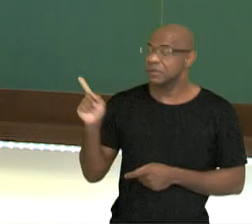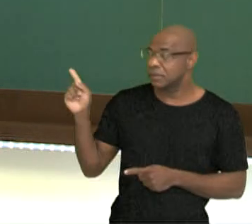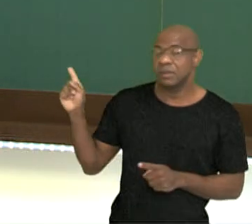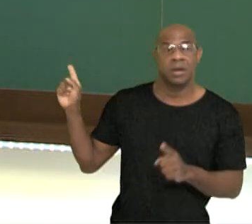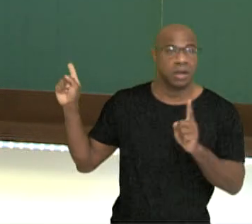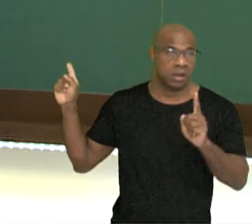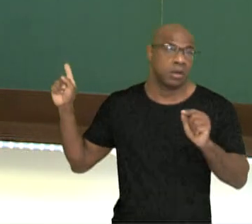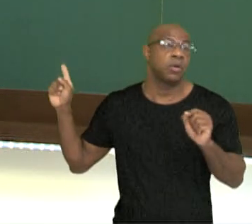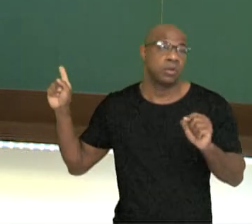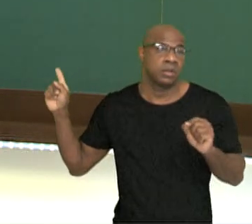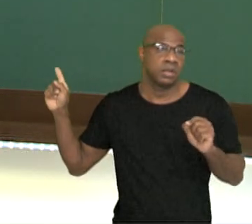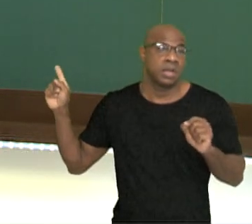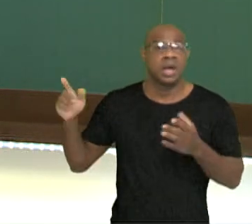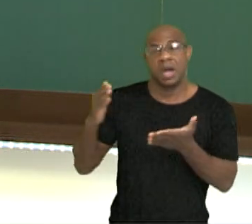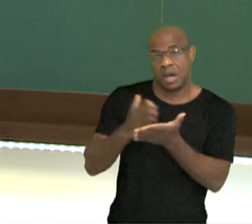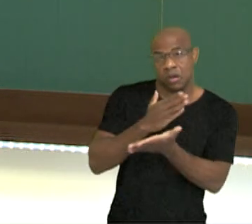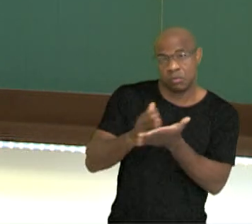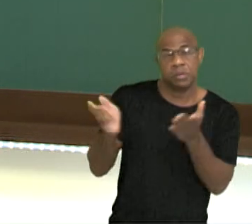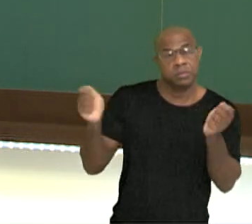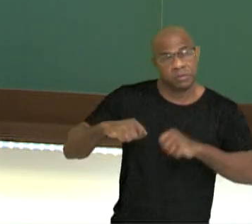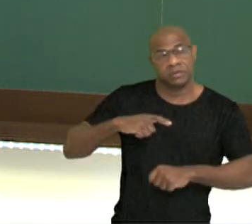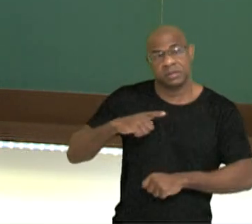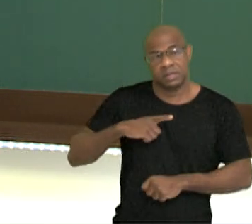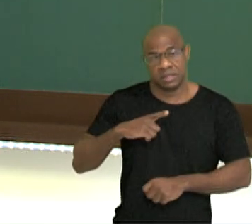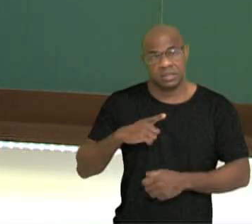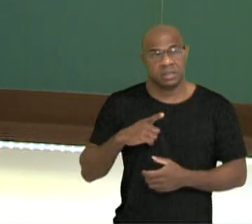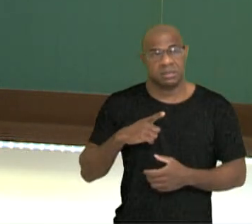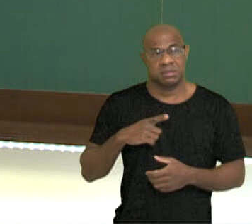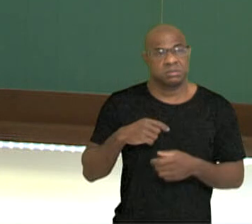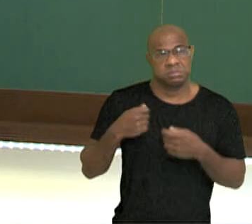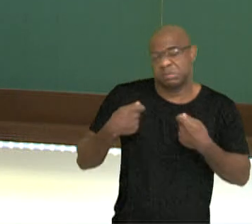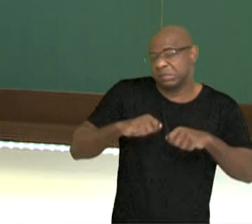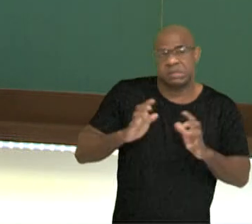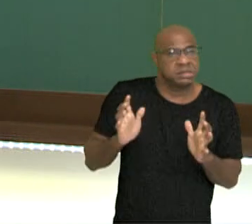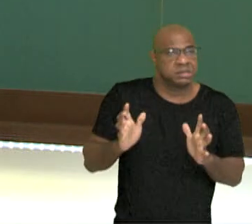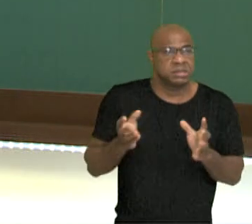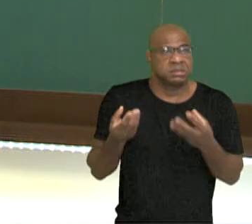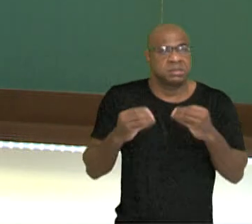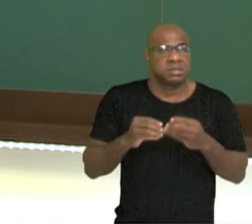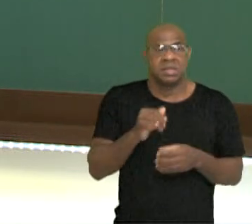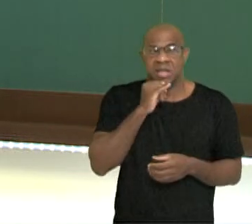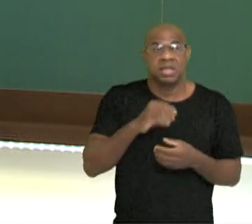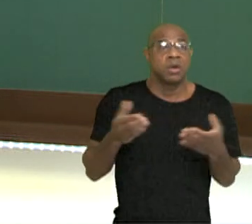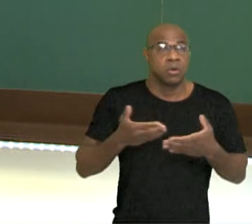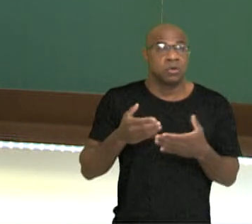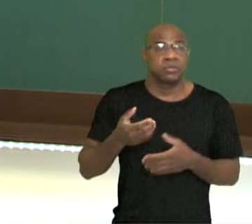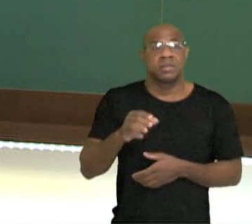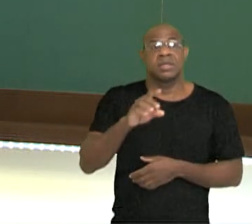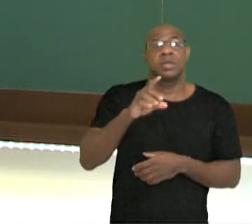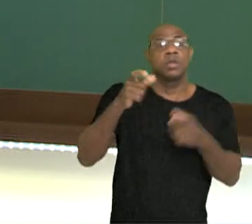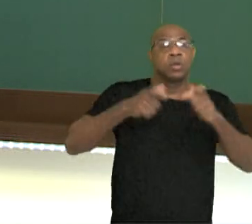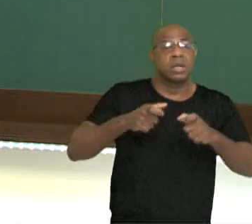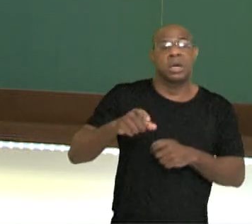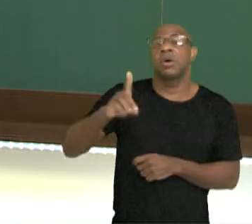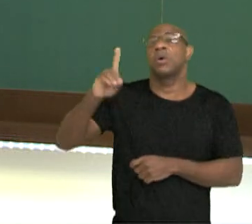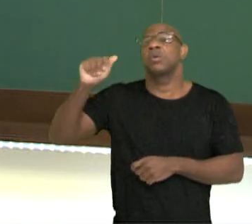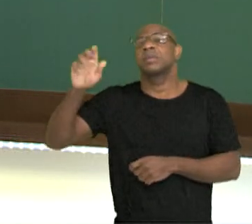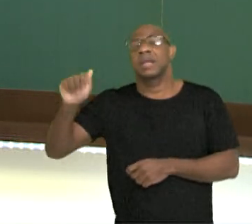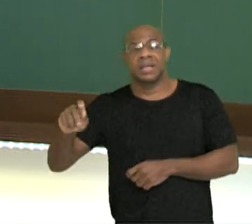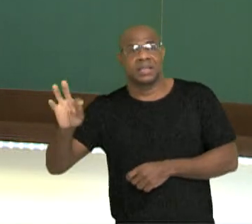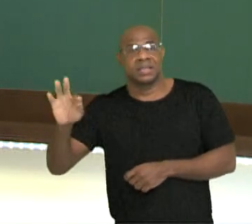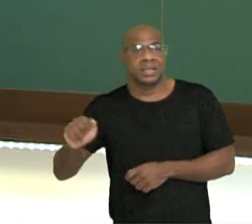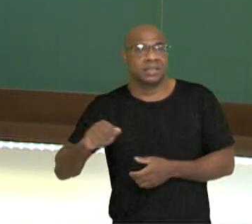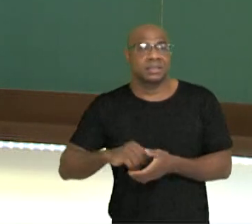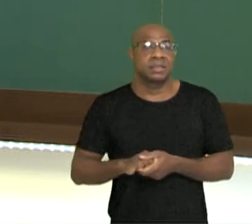estável, né? Algumas a gente pode até desconsiderar hoje em dia o local e a data, outras não. A gente não pode desconsiderar